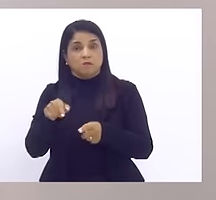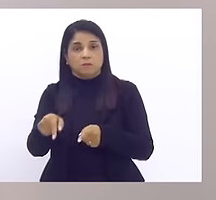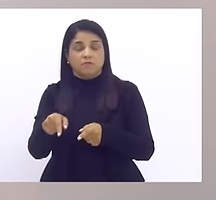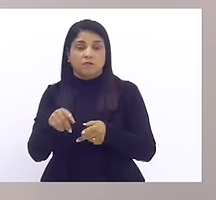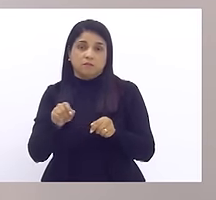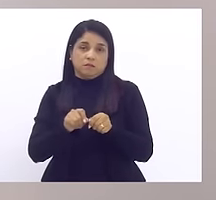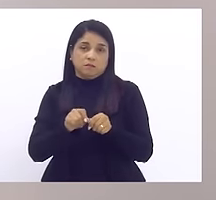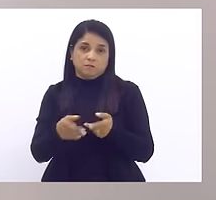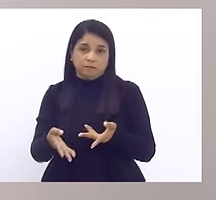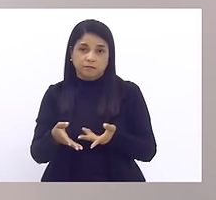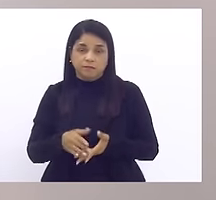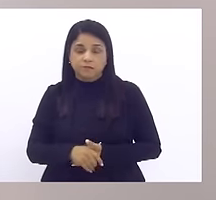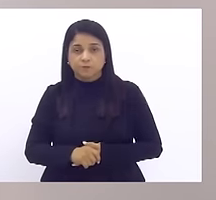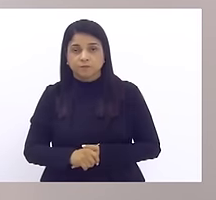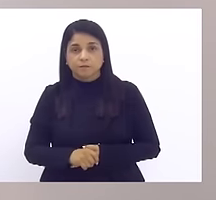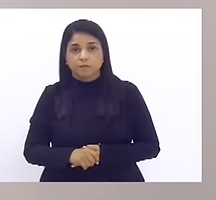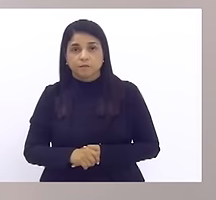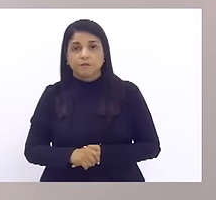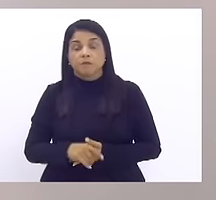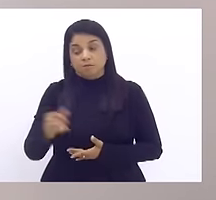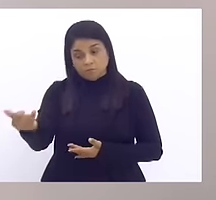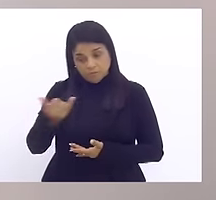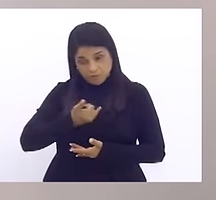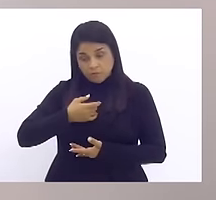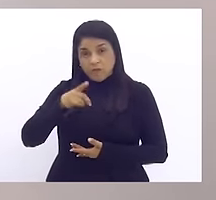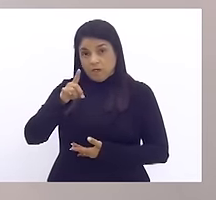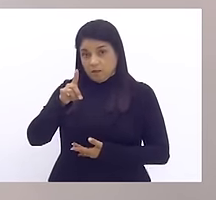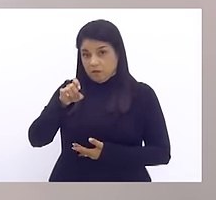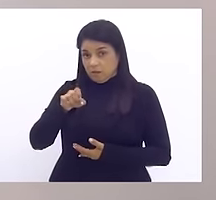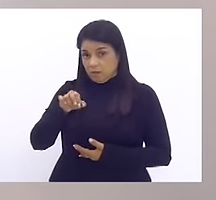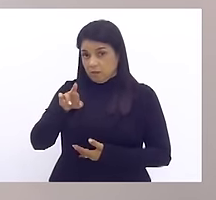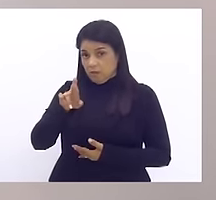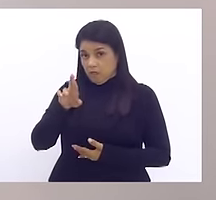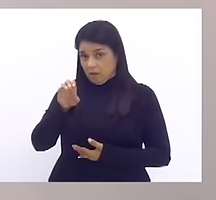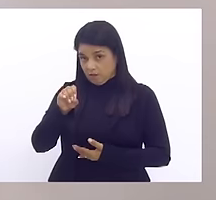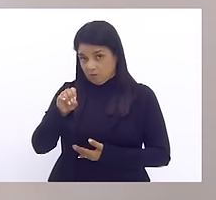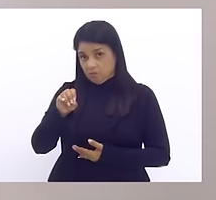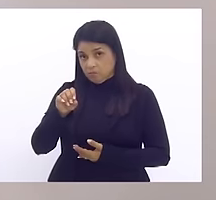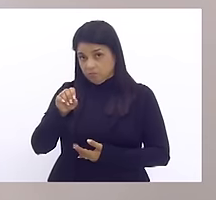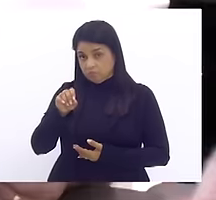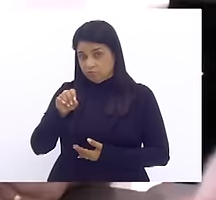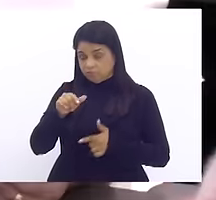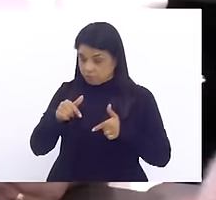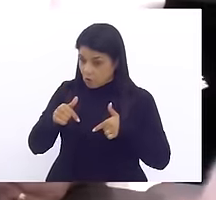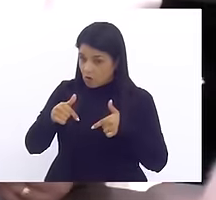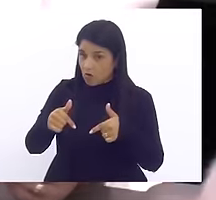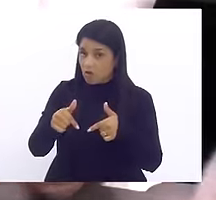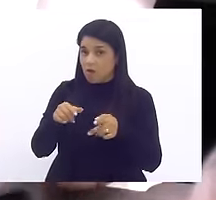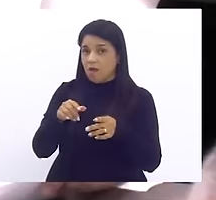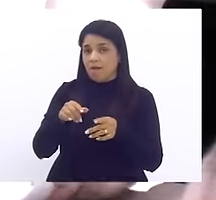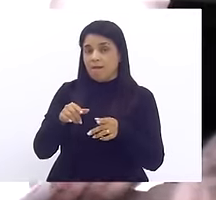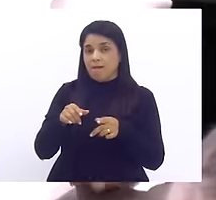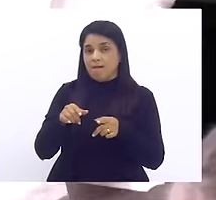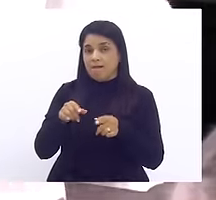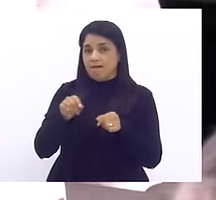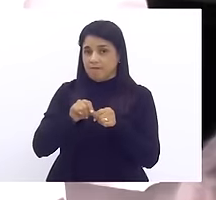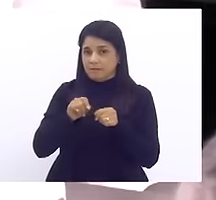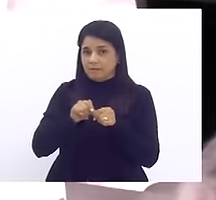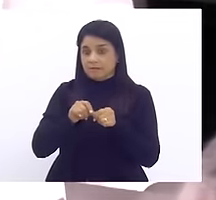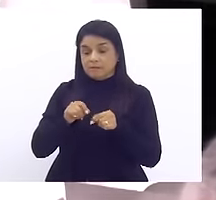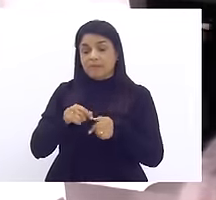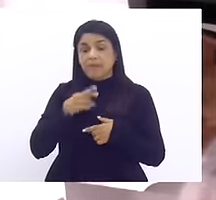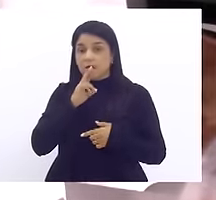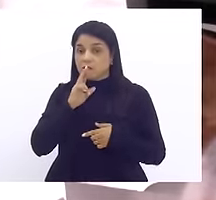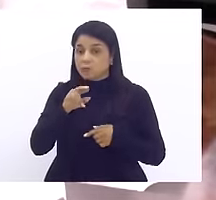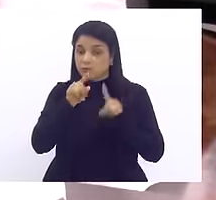a senhora tá me dizendo o seguinte é o neto que está fazendo concorda é o teto que está fazendo então a senhora responde pelo servidor